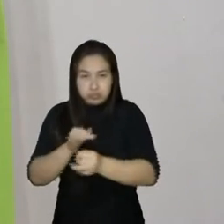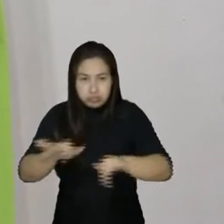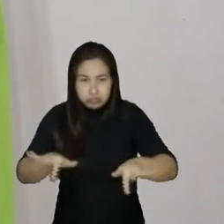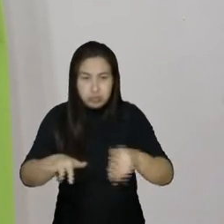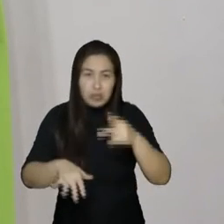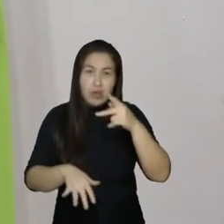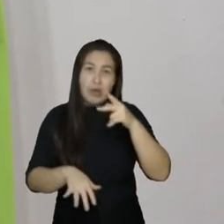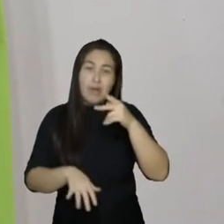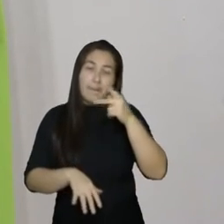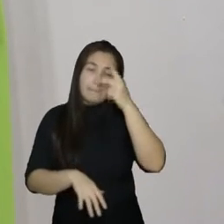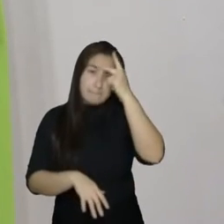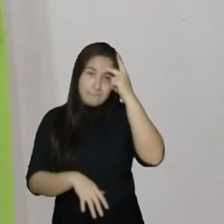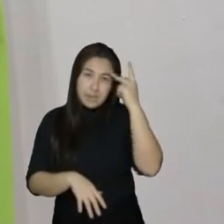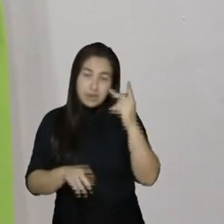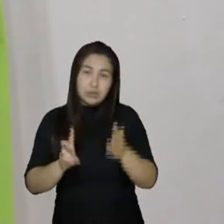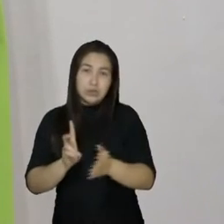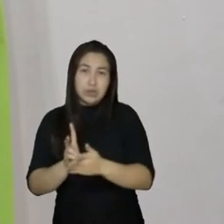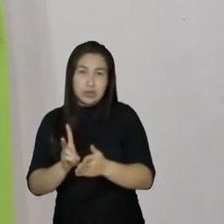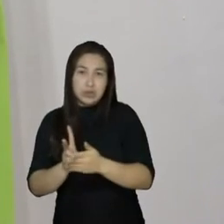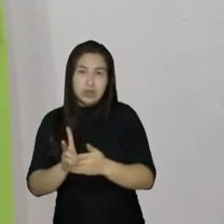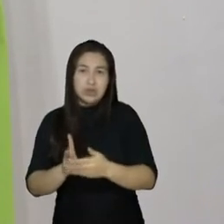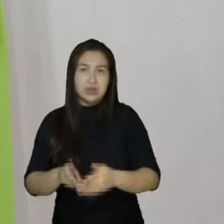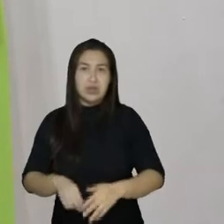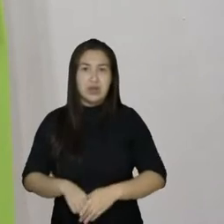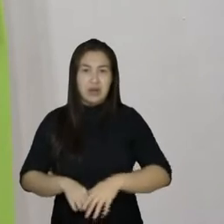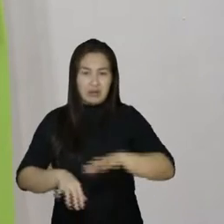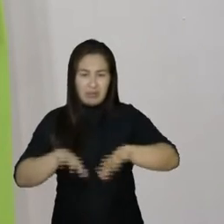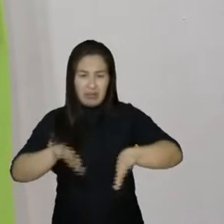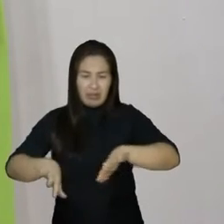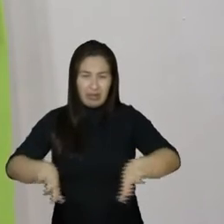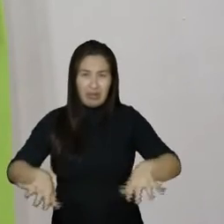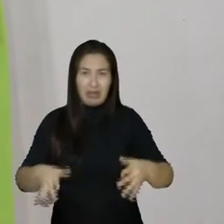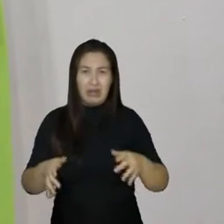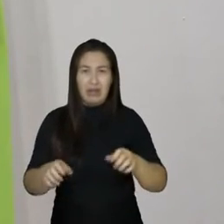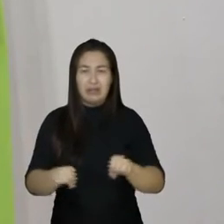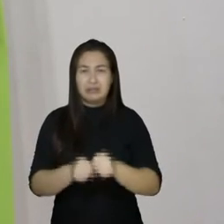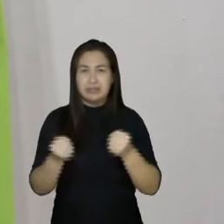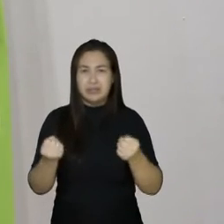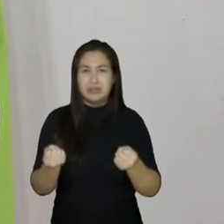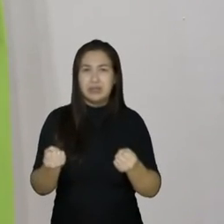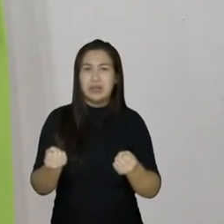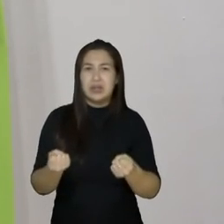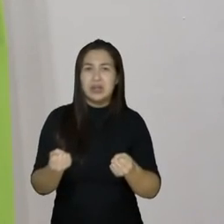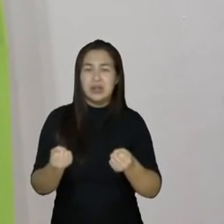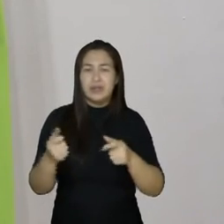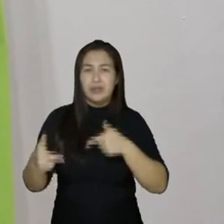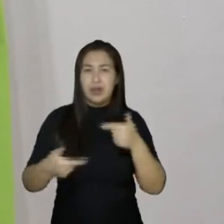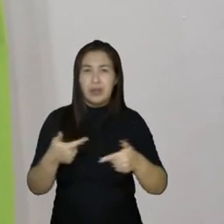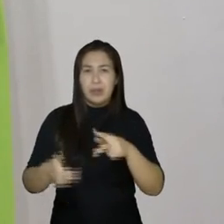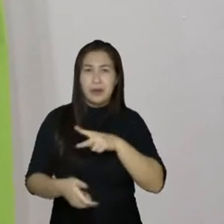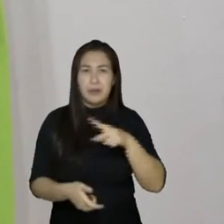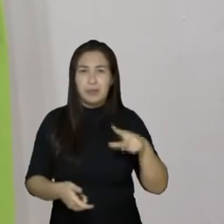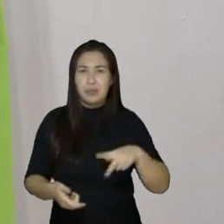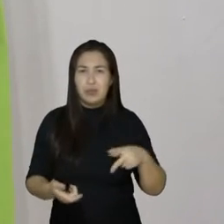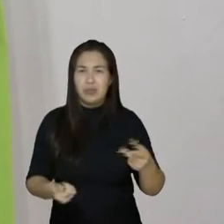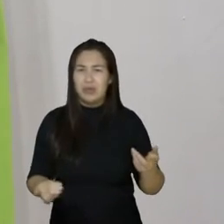indígenas. Desmonte do serviço público, tudo isso num e-mail, um amontoado de